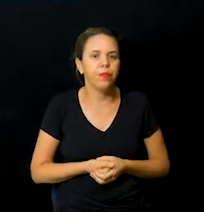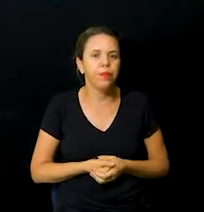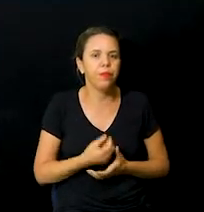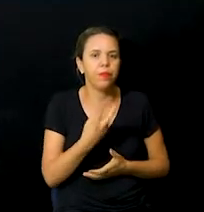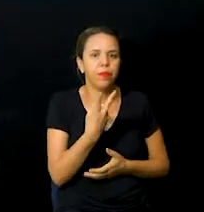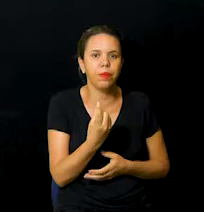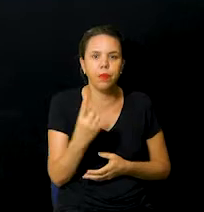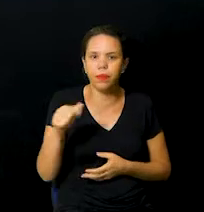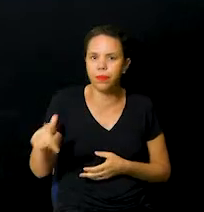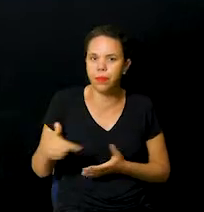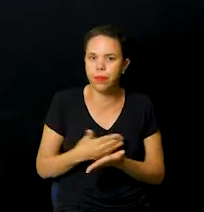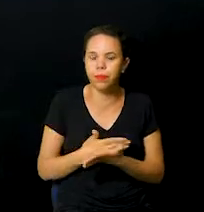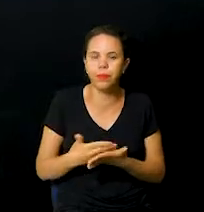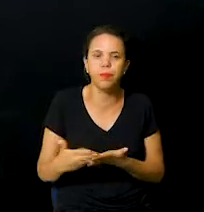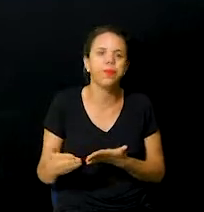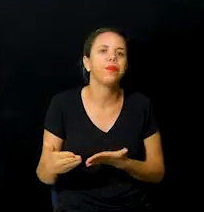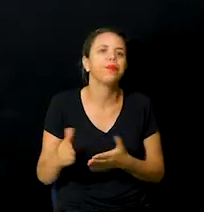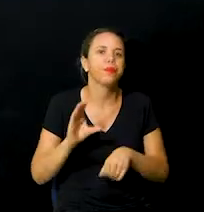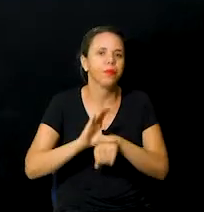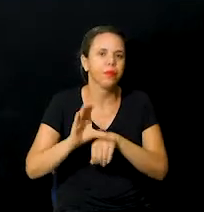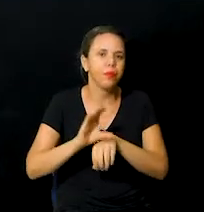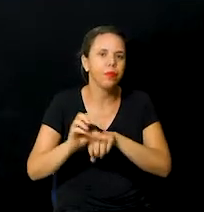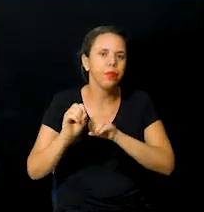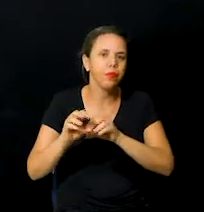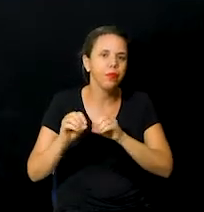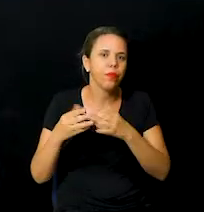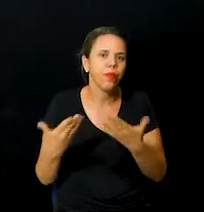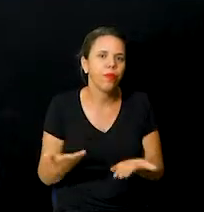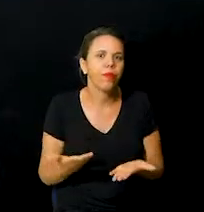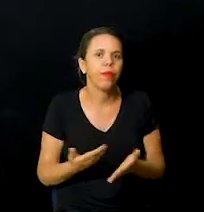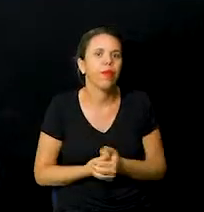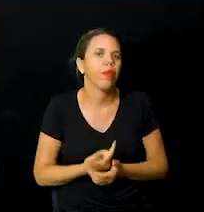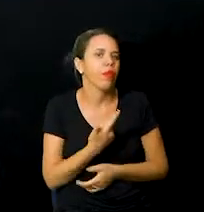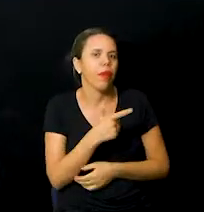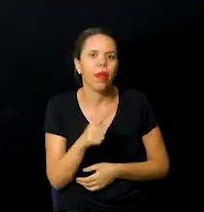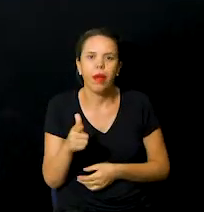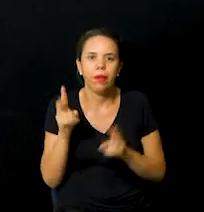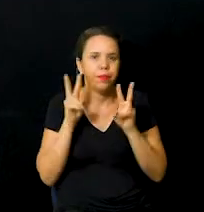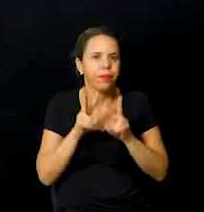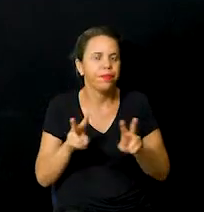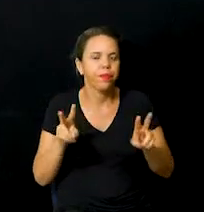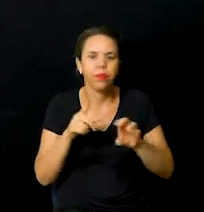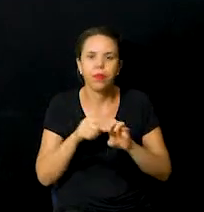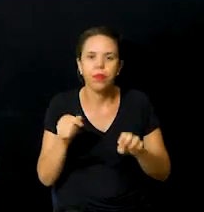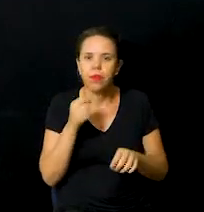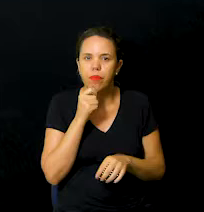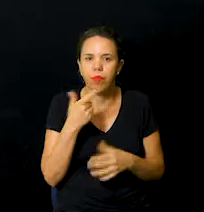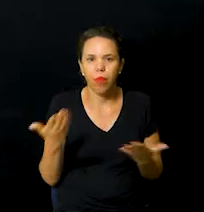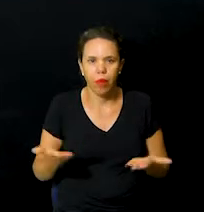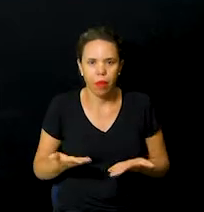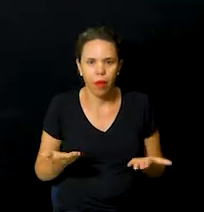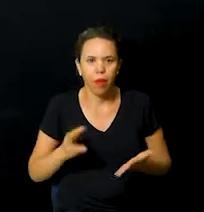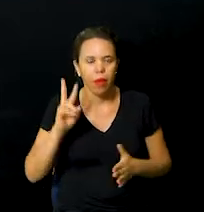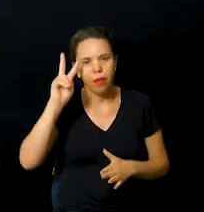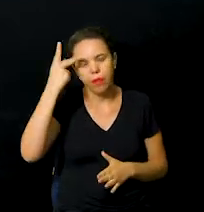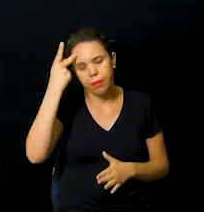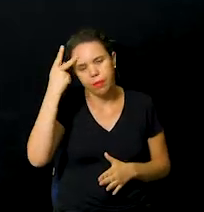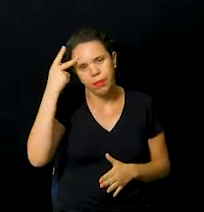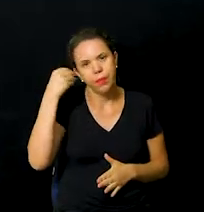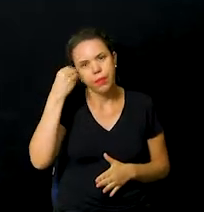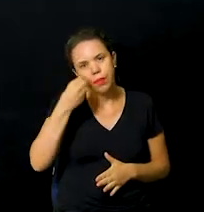Em 2017, quando eu comecei a dar cursos, até então eu não tinha a visão de empreendedora que eu tenho